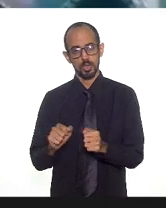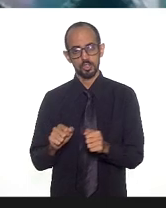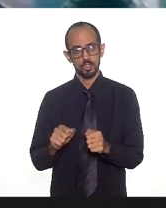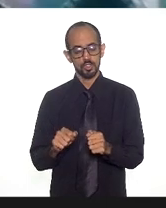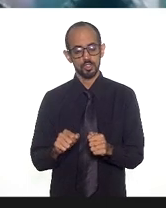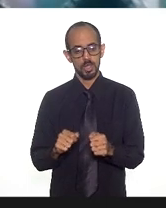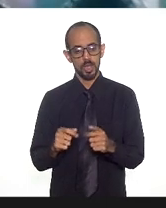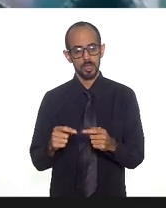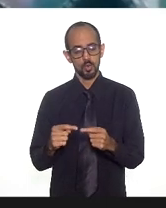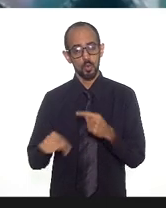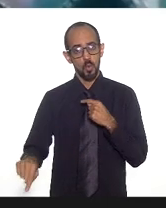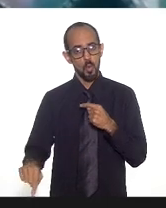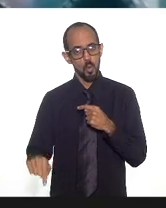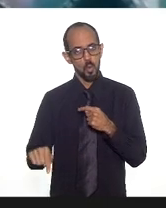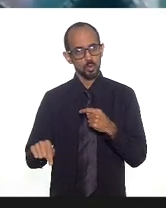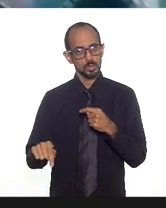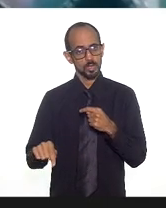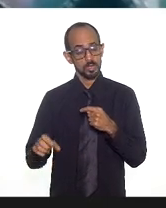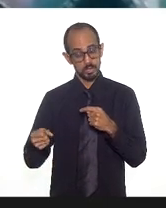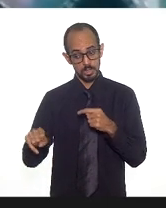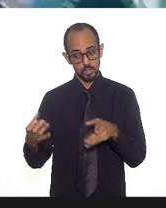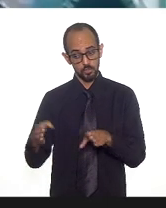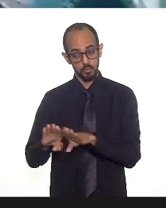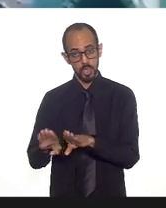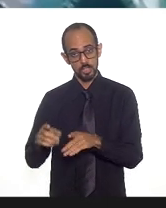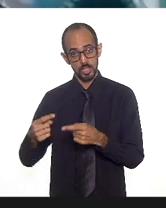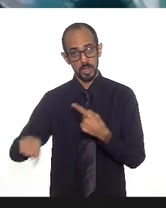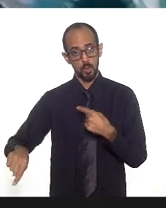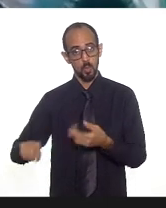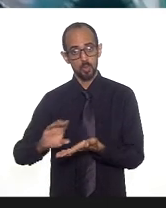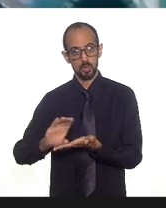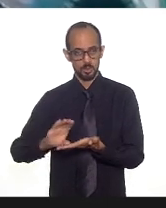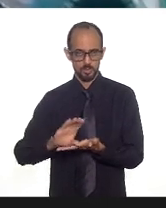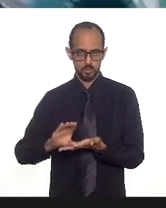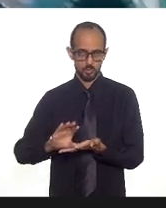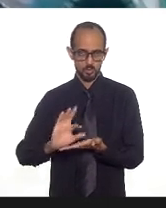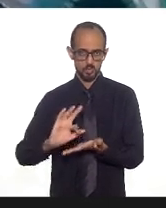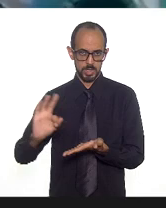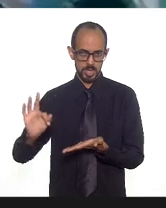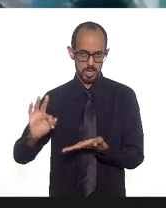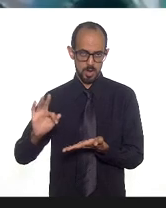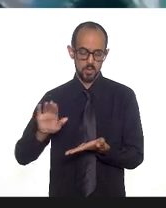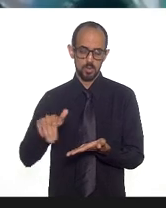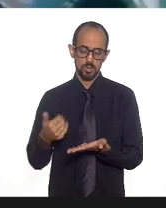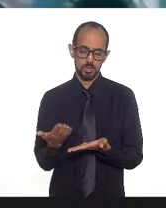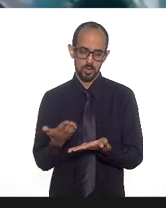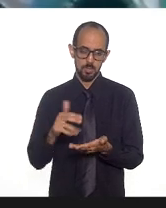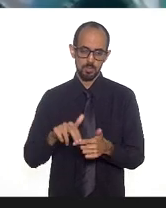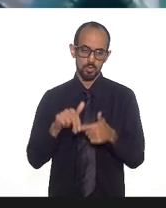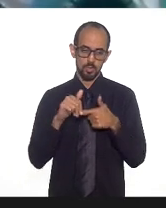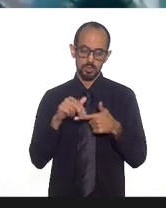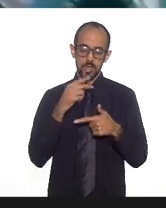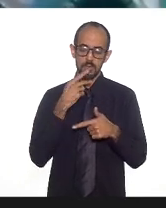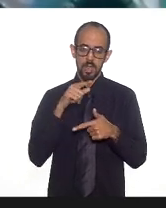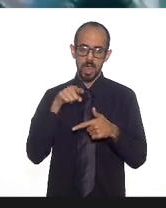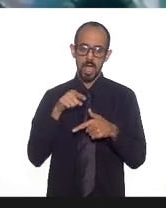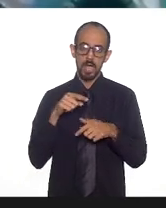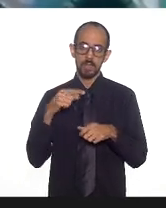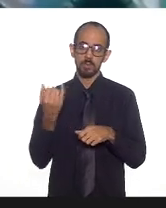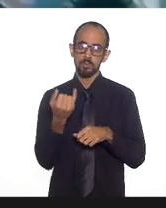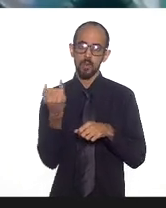direito constitucional. Então, a gente precisa considerar isso. Por isso, eu quero apenas reforçar a questão do censo,